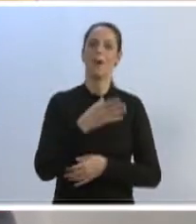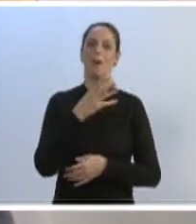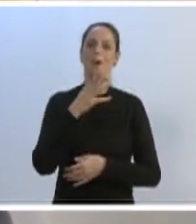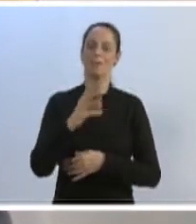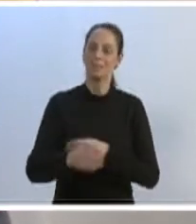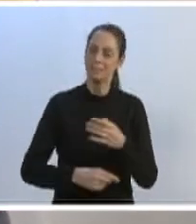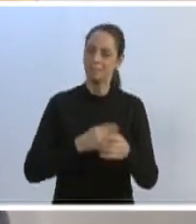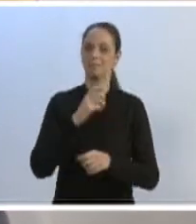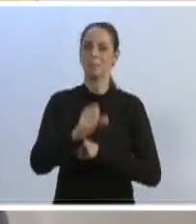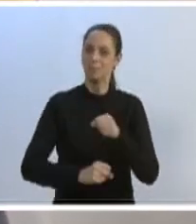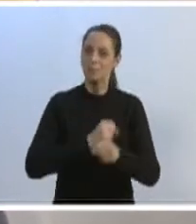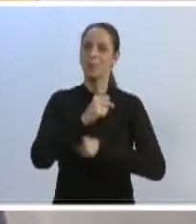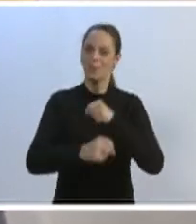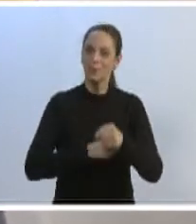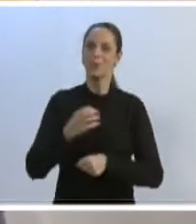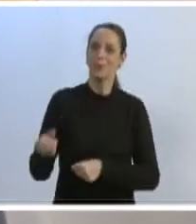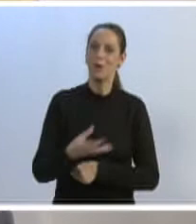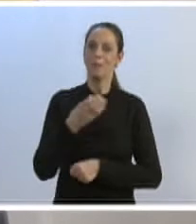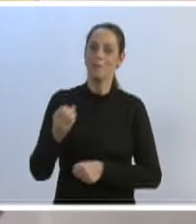cultura seja